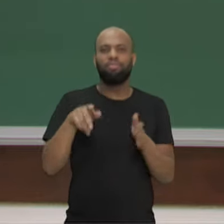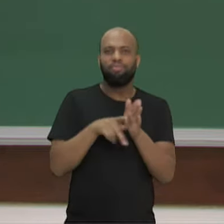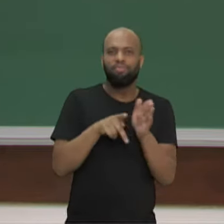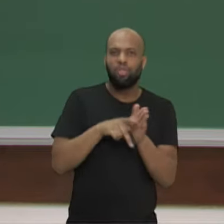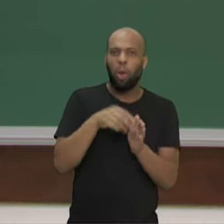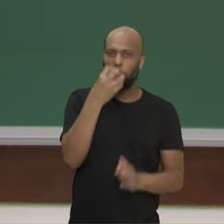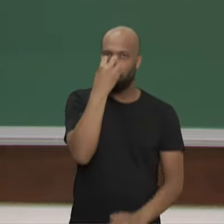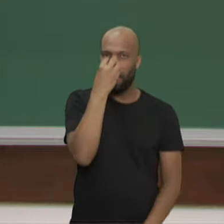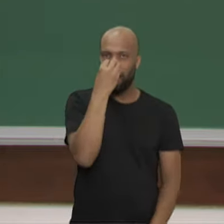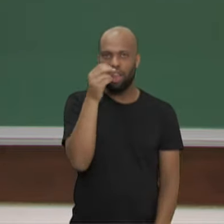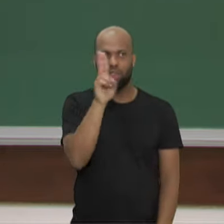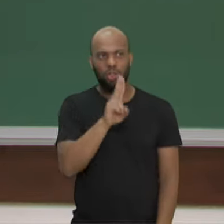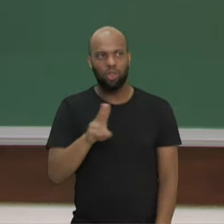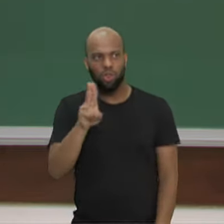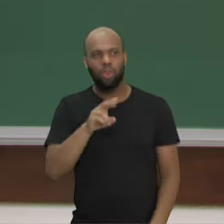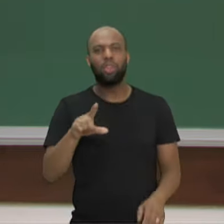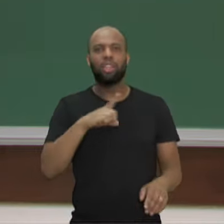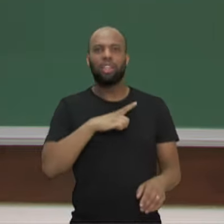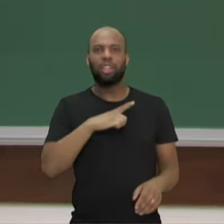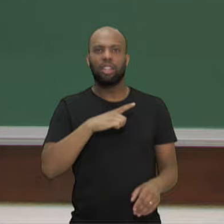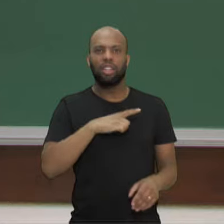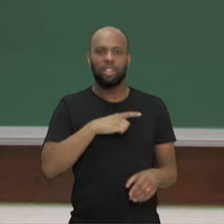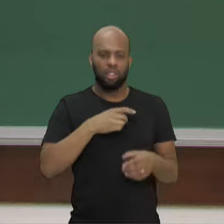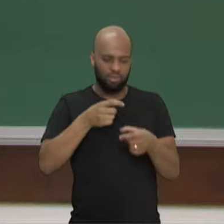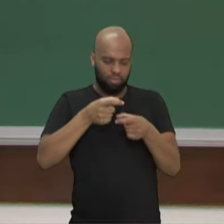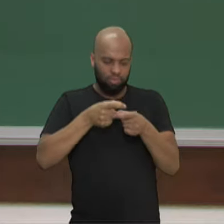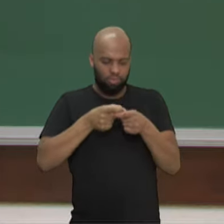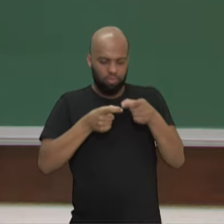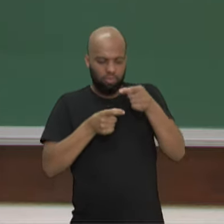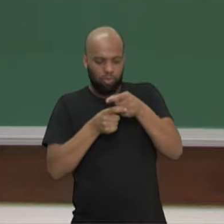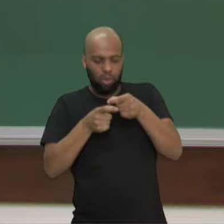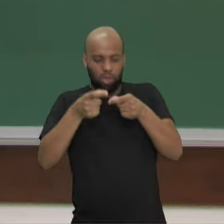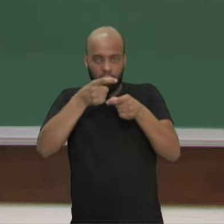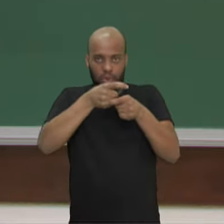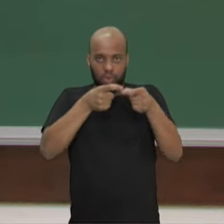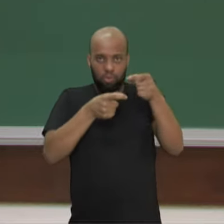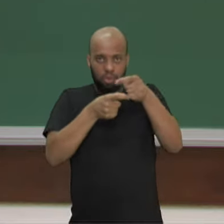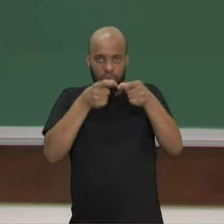maquiagem de palhaço. São potinhos coloridos e você passa. Aquela não